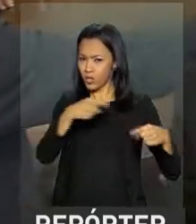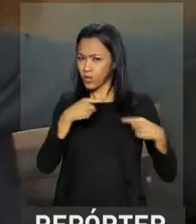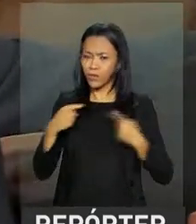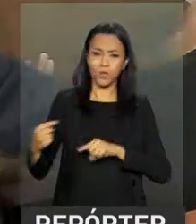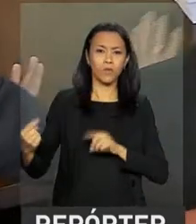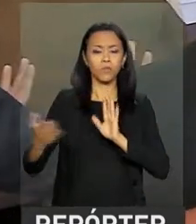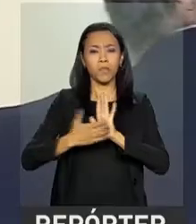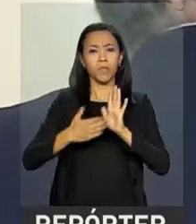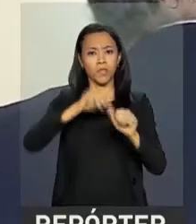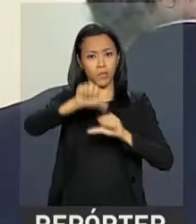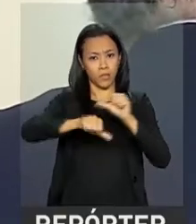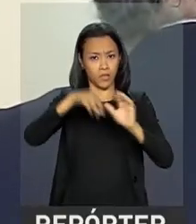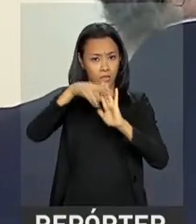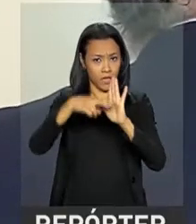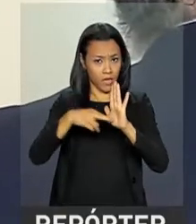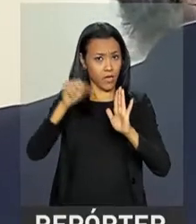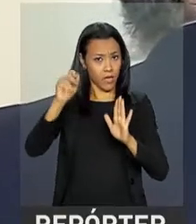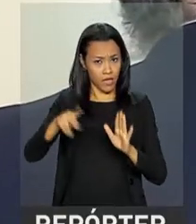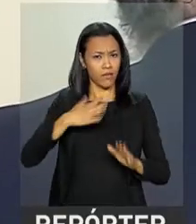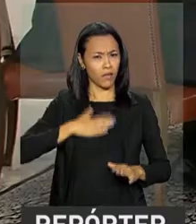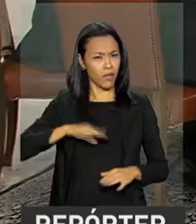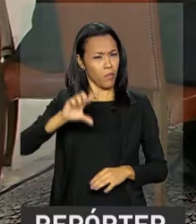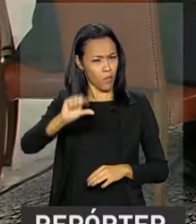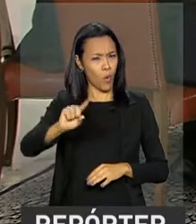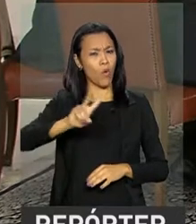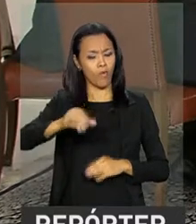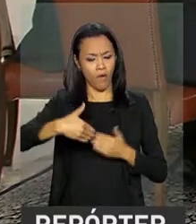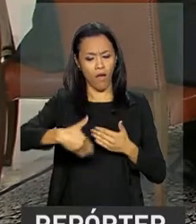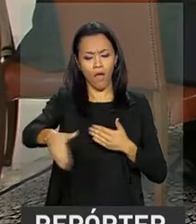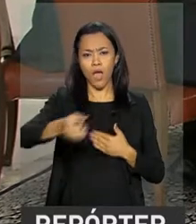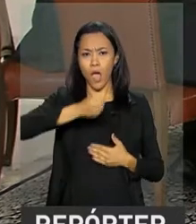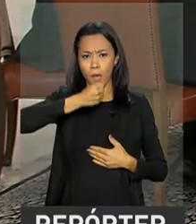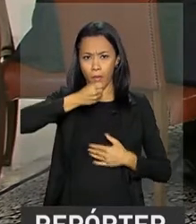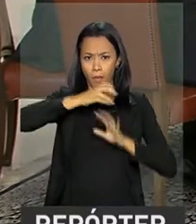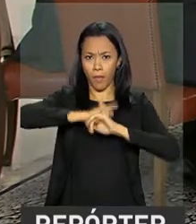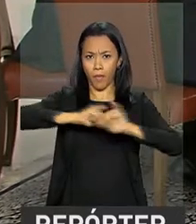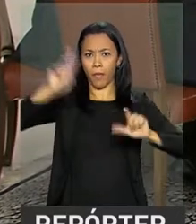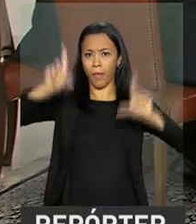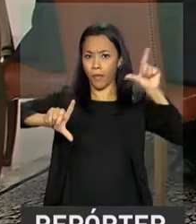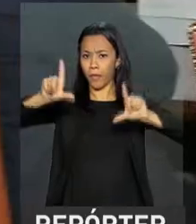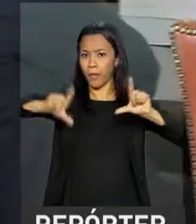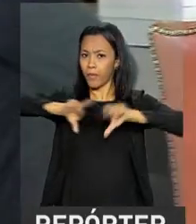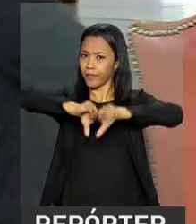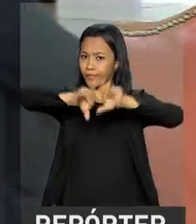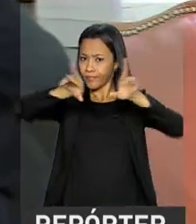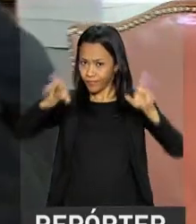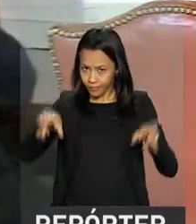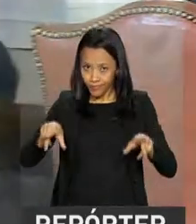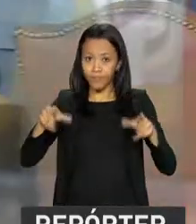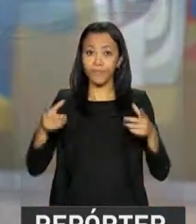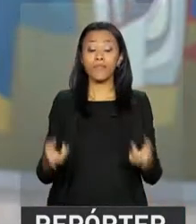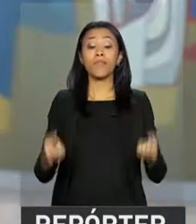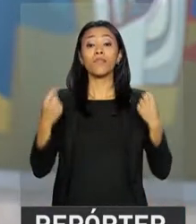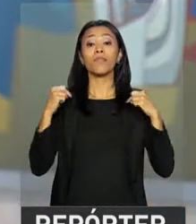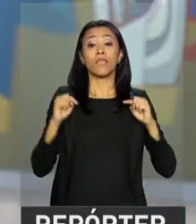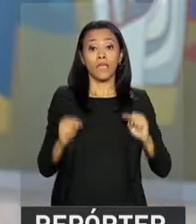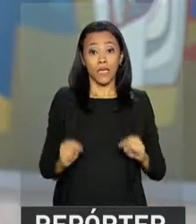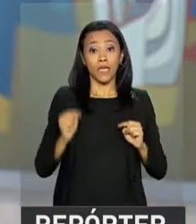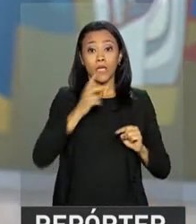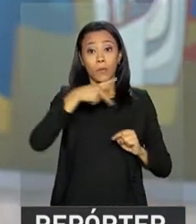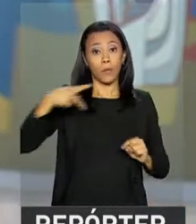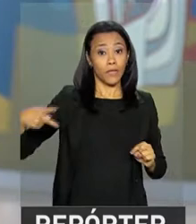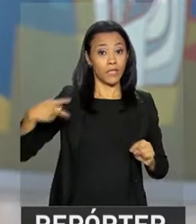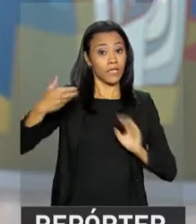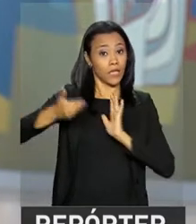vai falar com a imprensa há instantes para dar mais detalhes sobre essa reunião eo presidente da câmara